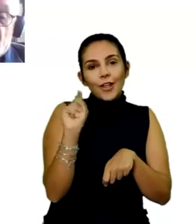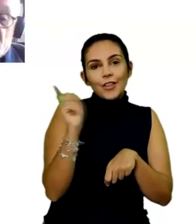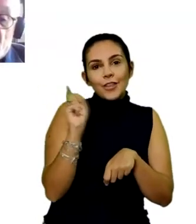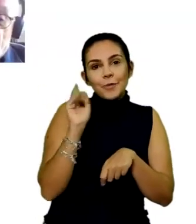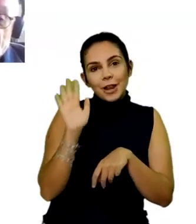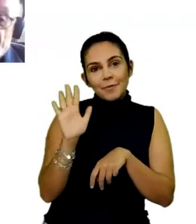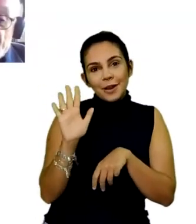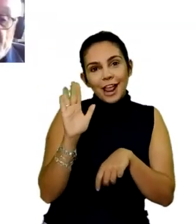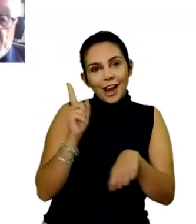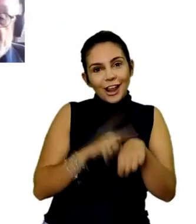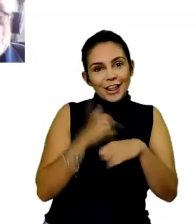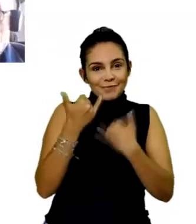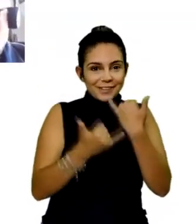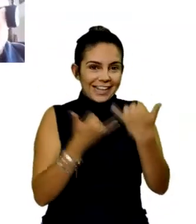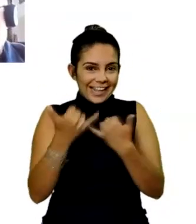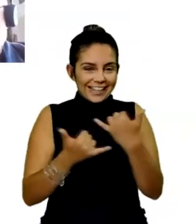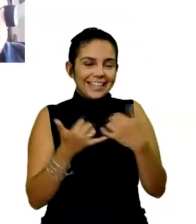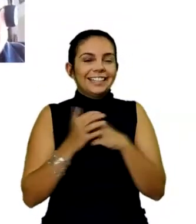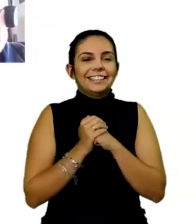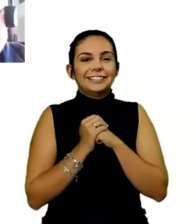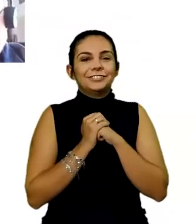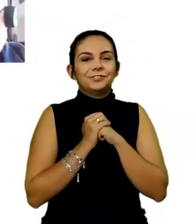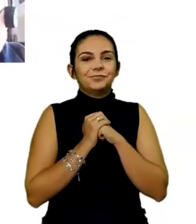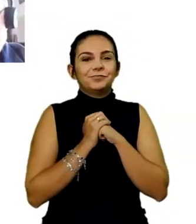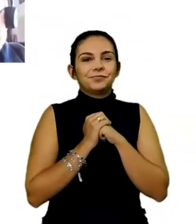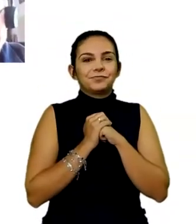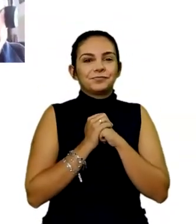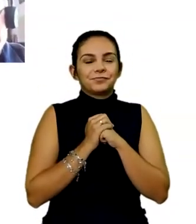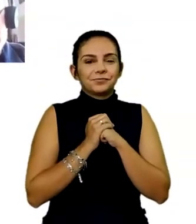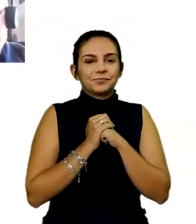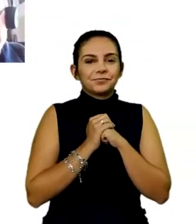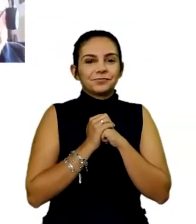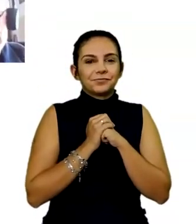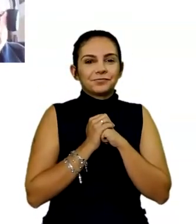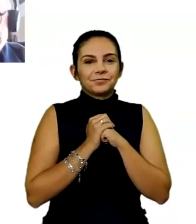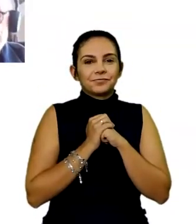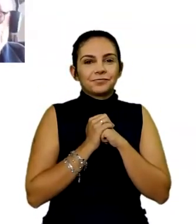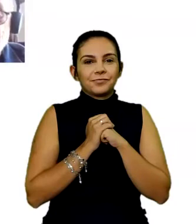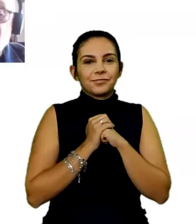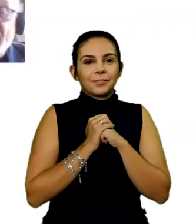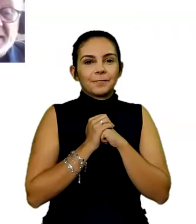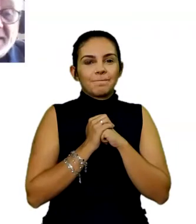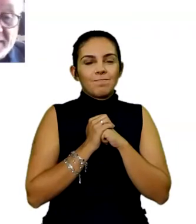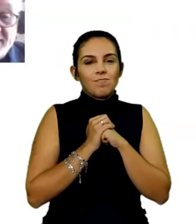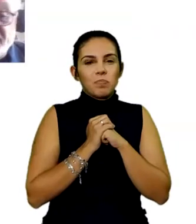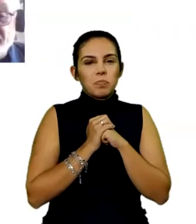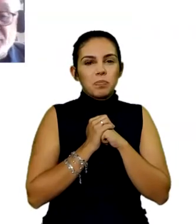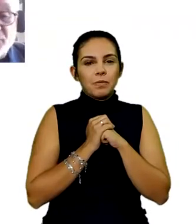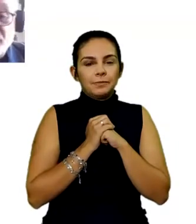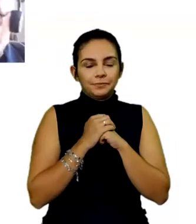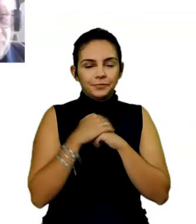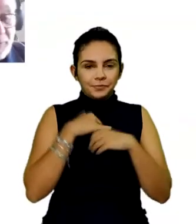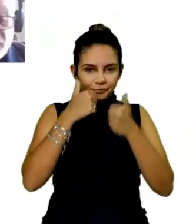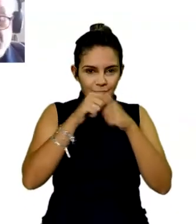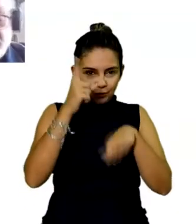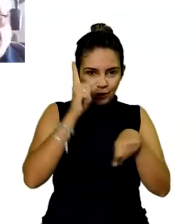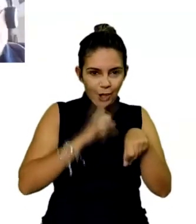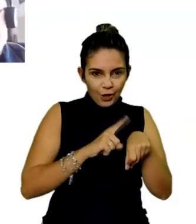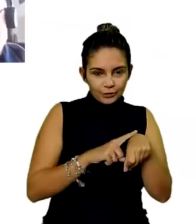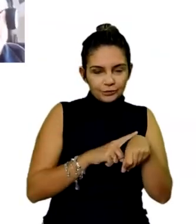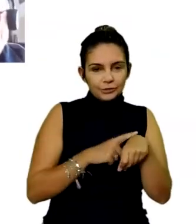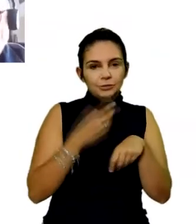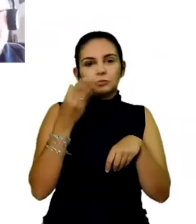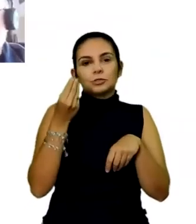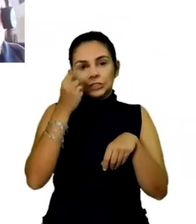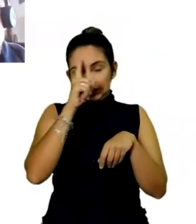banho. Ele fala: não, peraí, esse relógio é de brincadeira. Né? Então termina assim, do nada, né? por eu